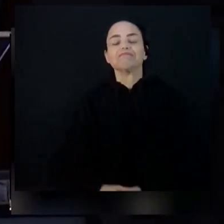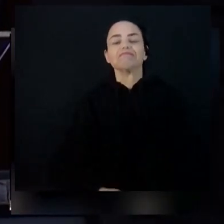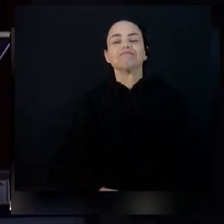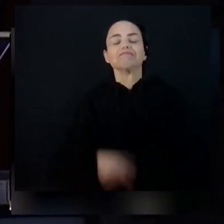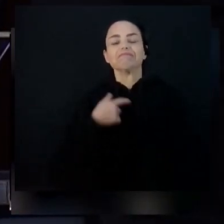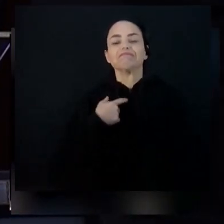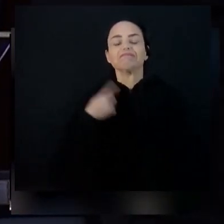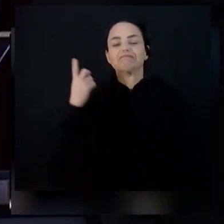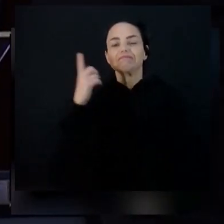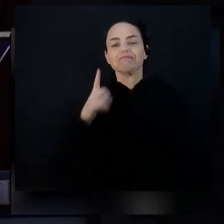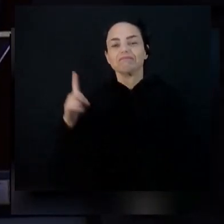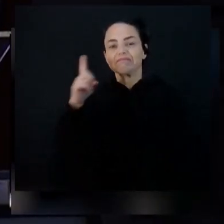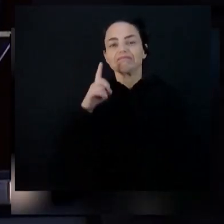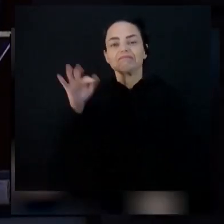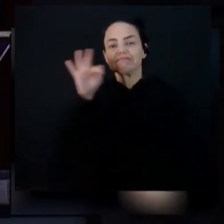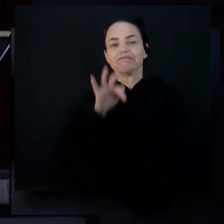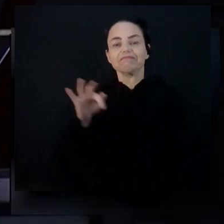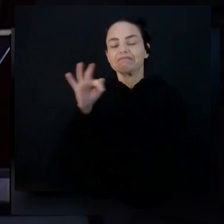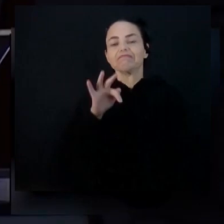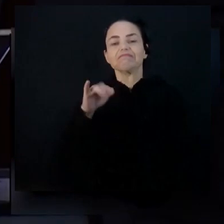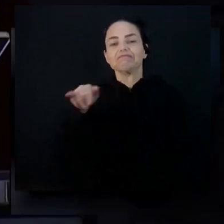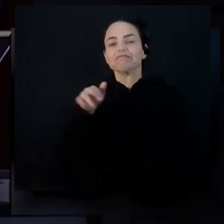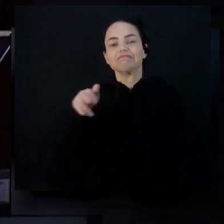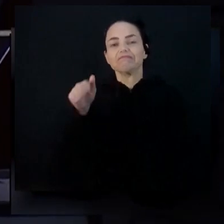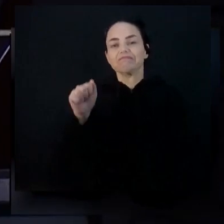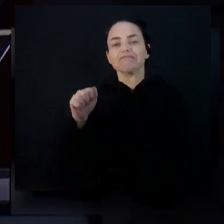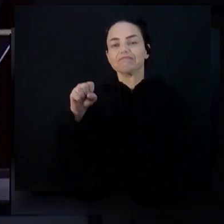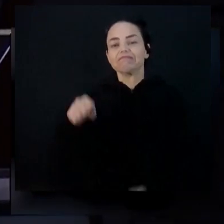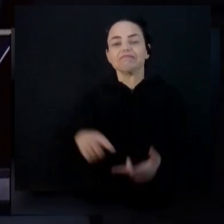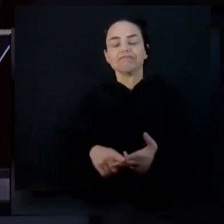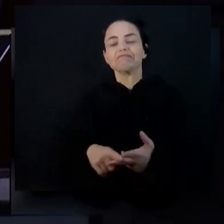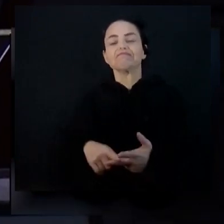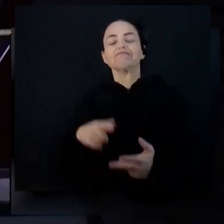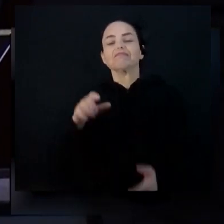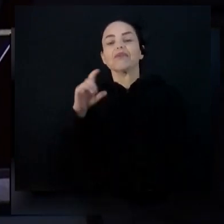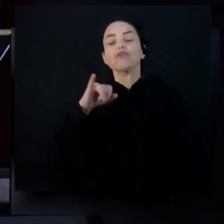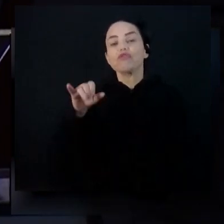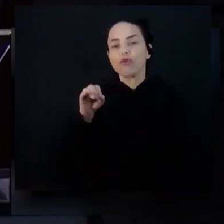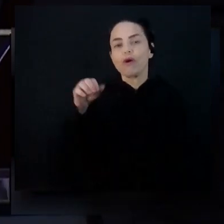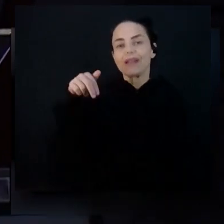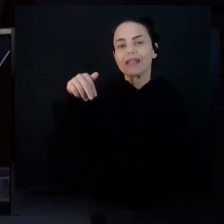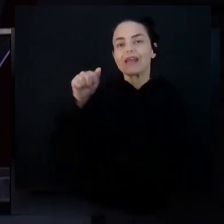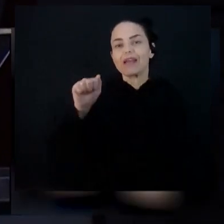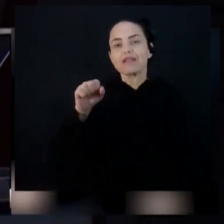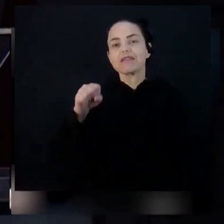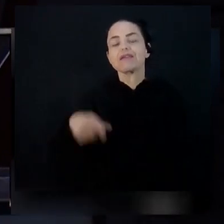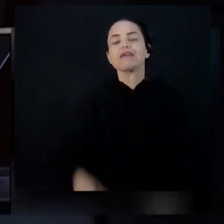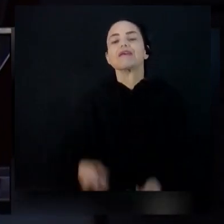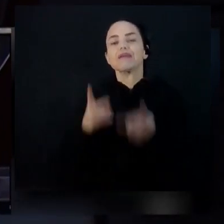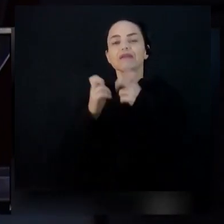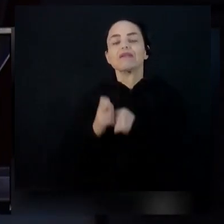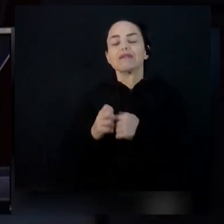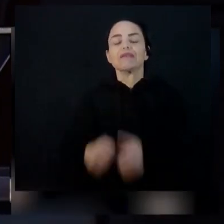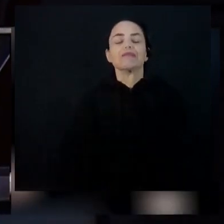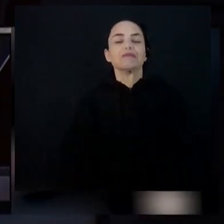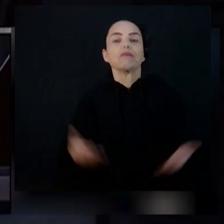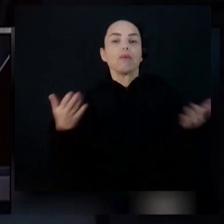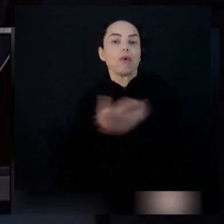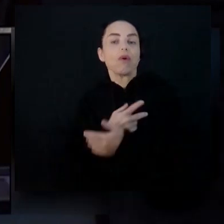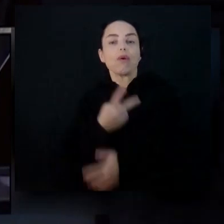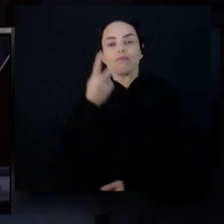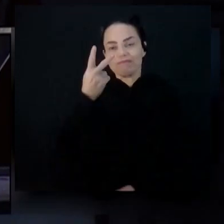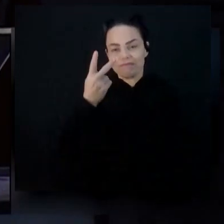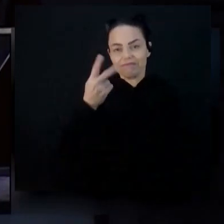Jonas Donizete participou da cerimônia e destacou a importância do reconhecimento. Hoje, pela segunda vez, eu